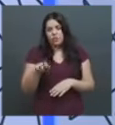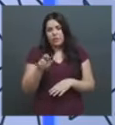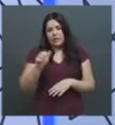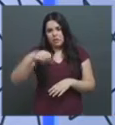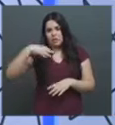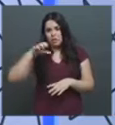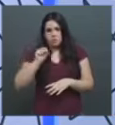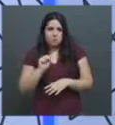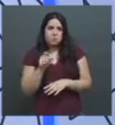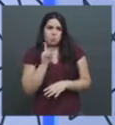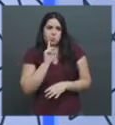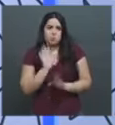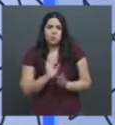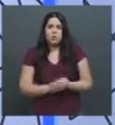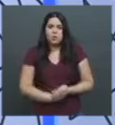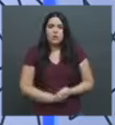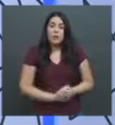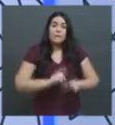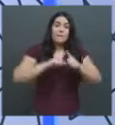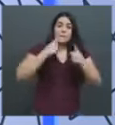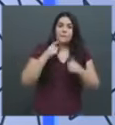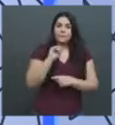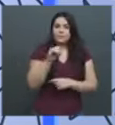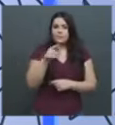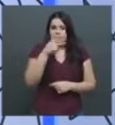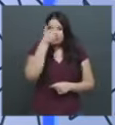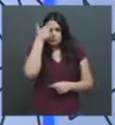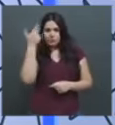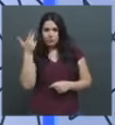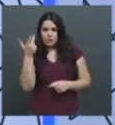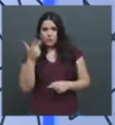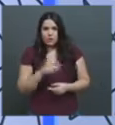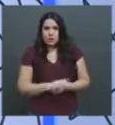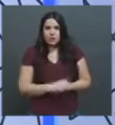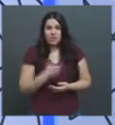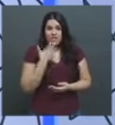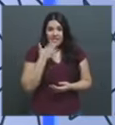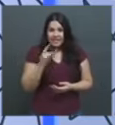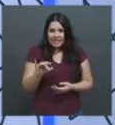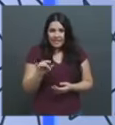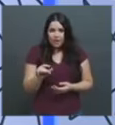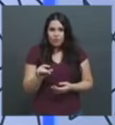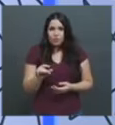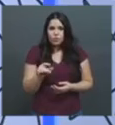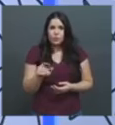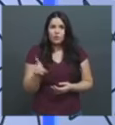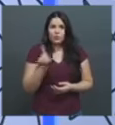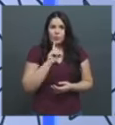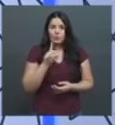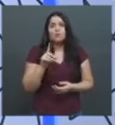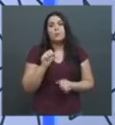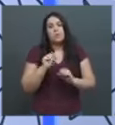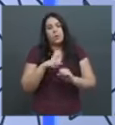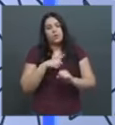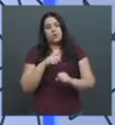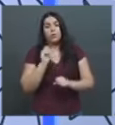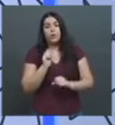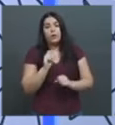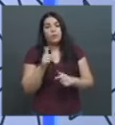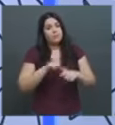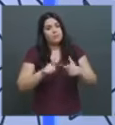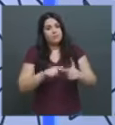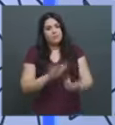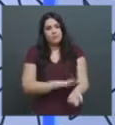né? Mas se as pessoas ingerirem muita quantidade de sal, tem o risco de hipertensão arterial também,